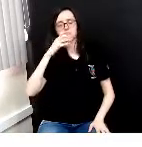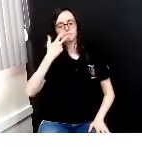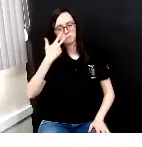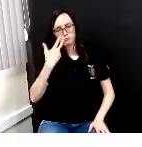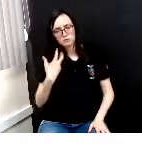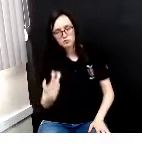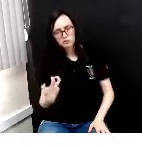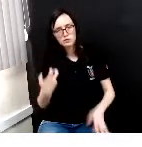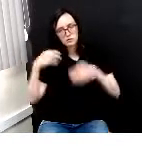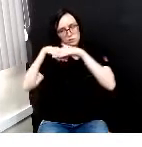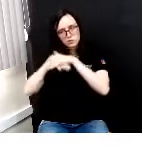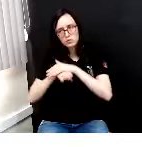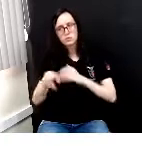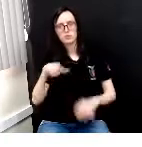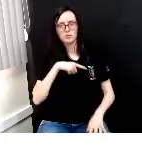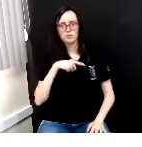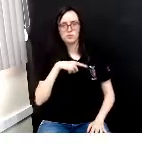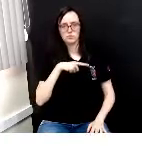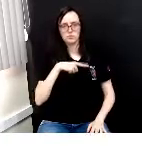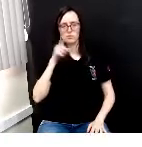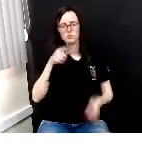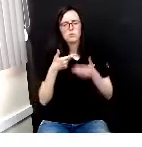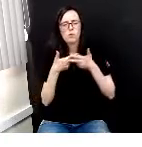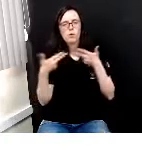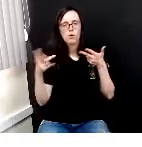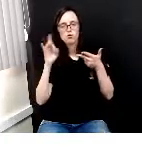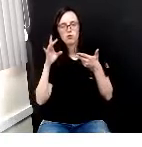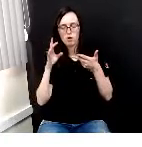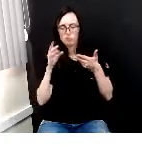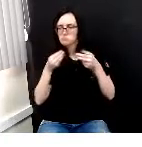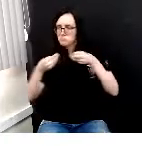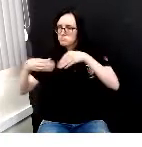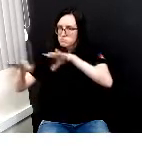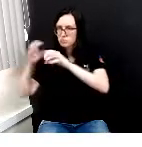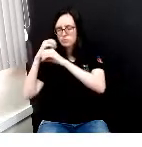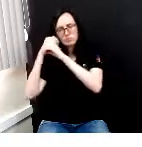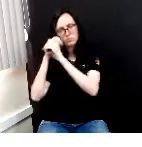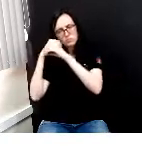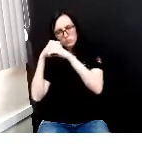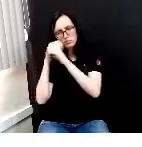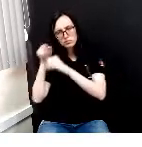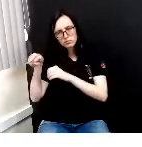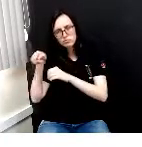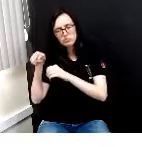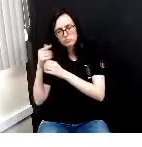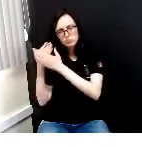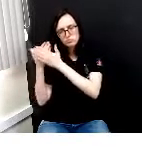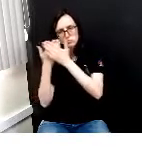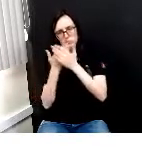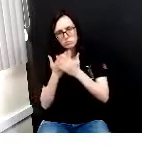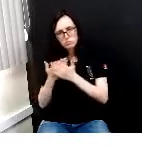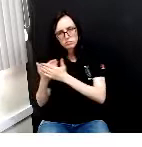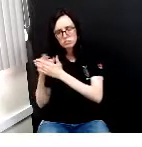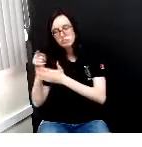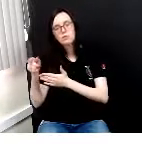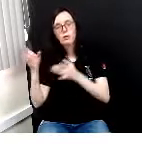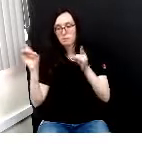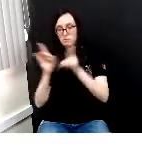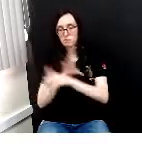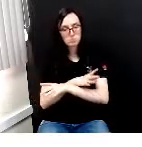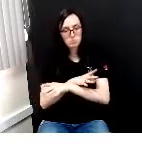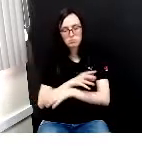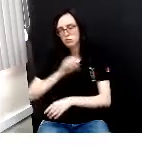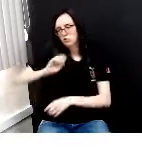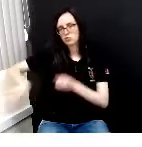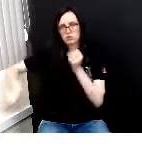mostrando a coleta desses swabs combinados que são encaminhados para o laboratório do estado, onde são descartados os